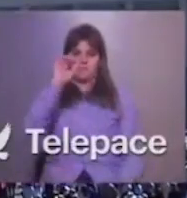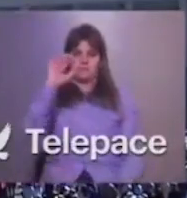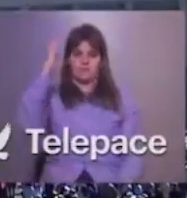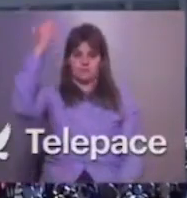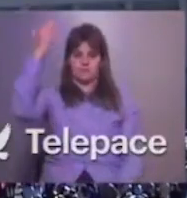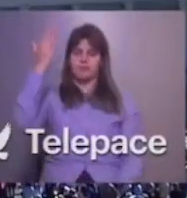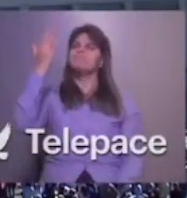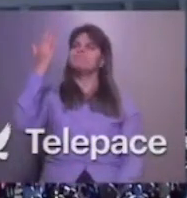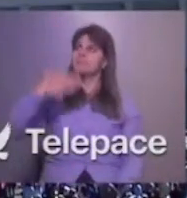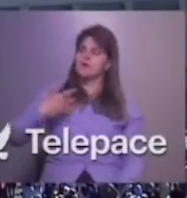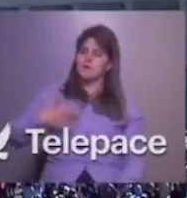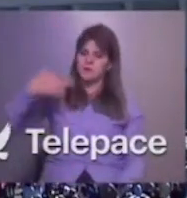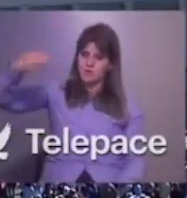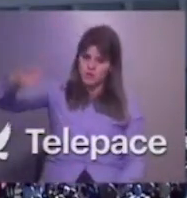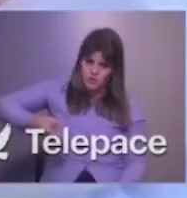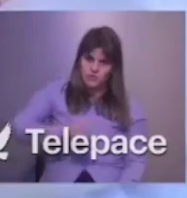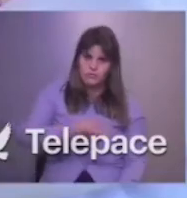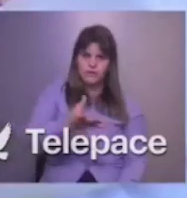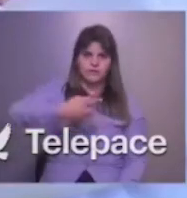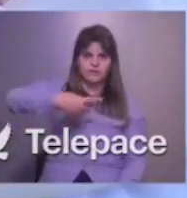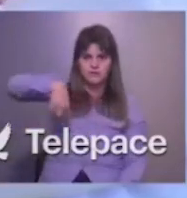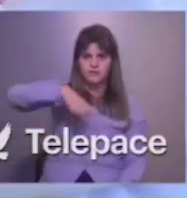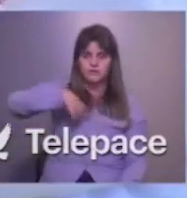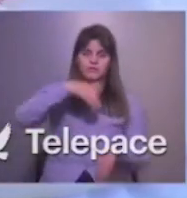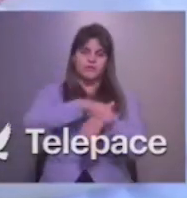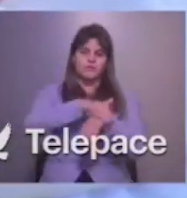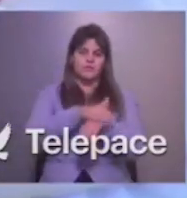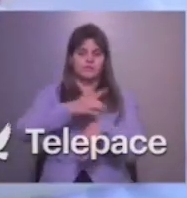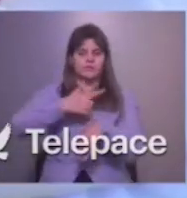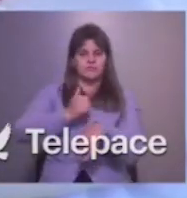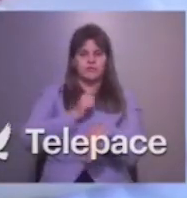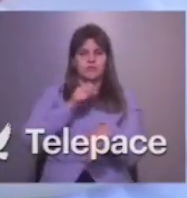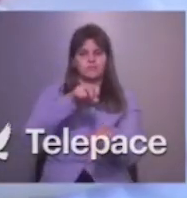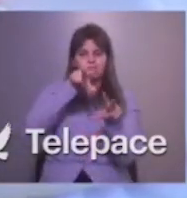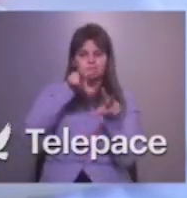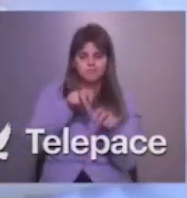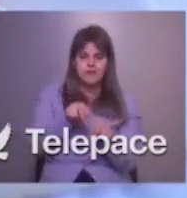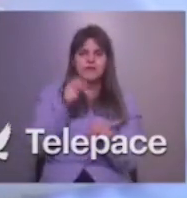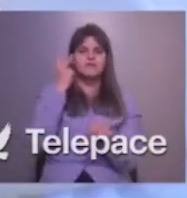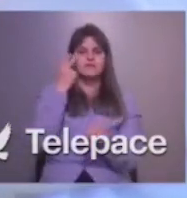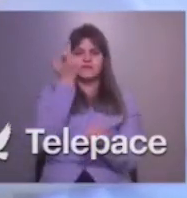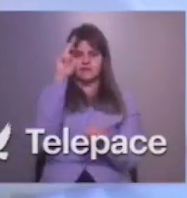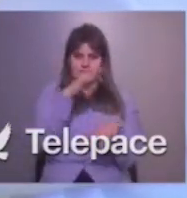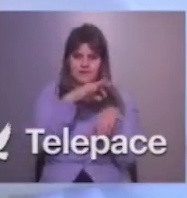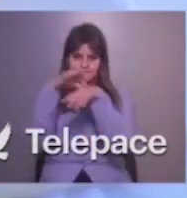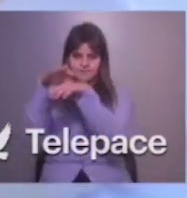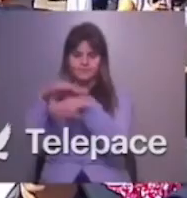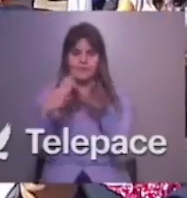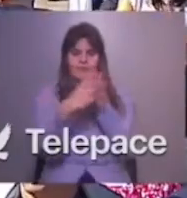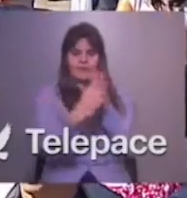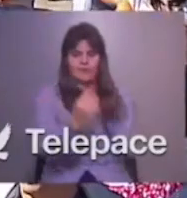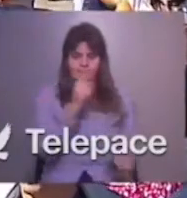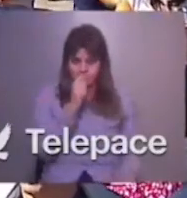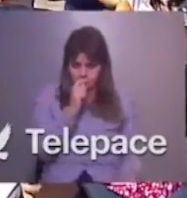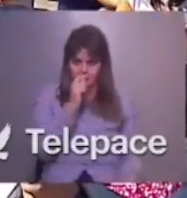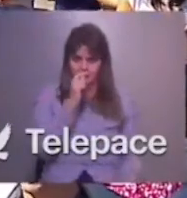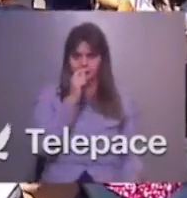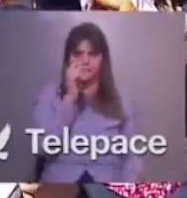Todo-Poderoso, tenha compaixão de nós, perdoa os nossos pecados e nos conduza à vida eterna.